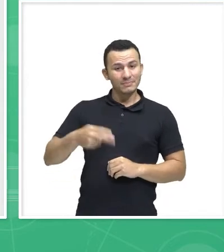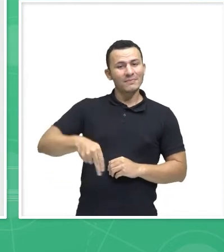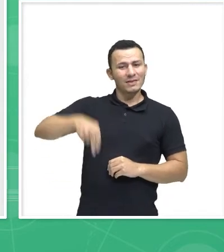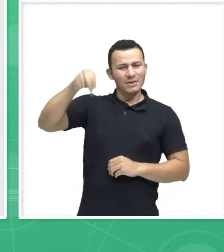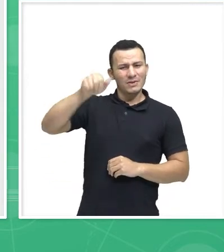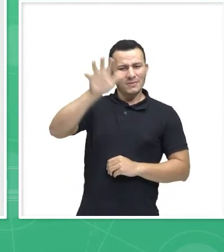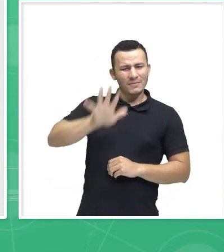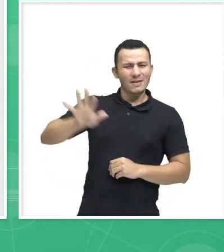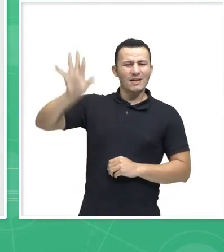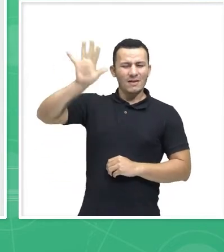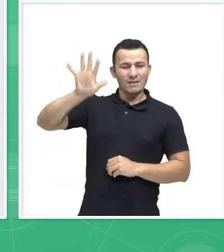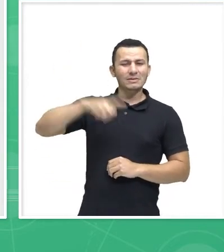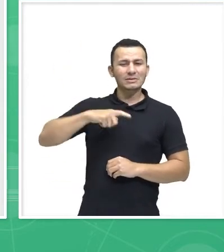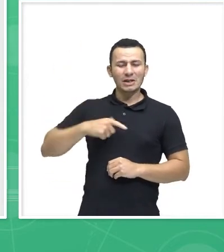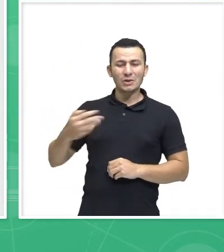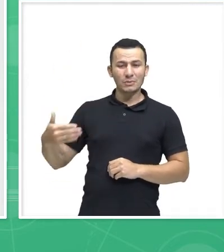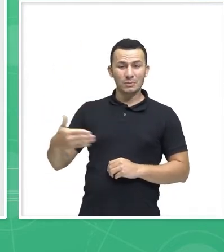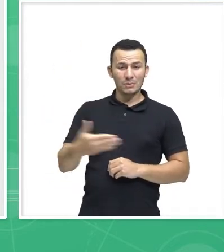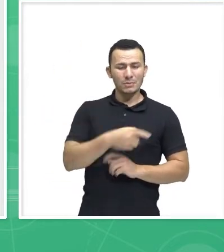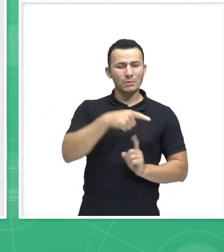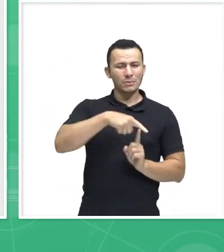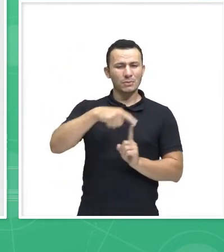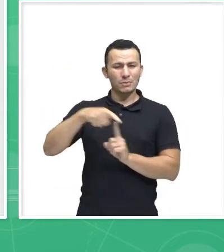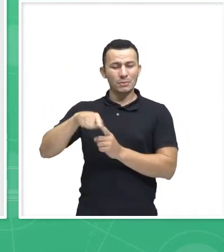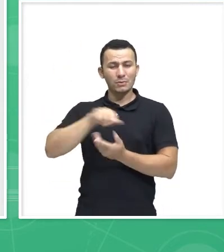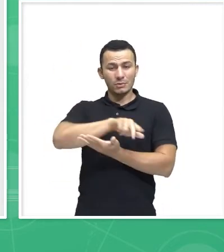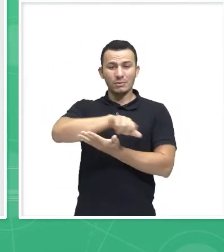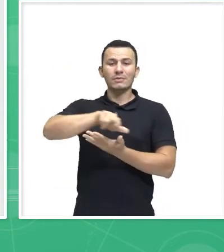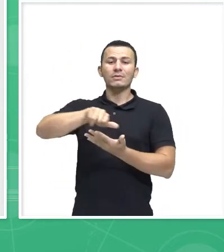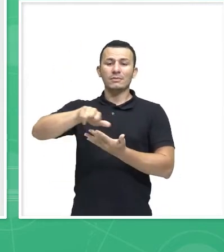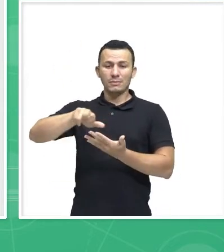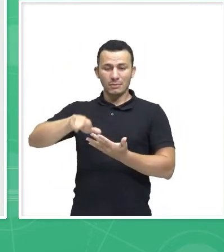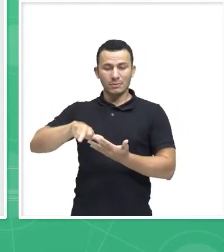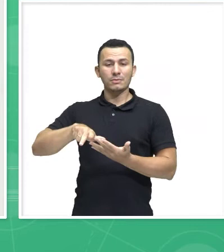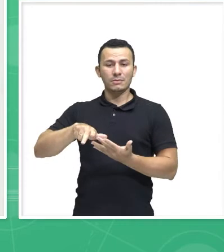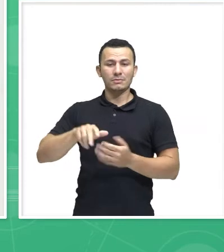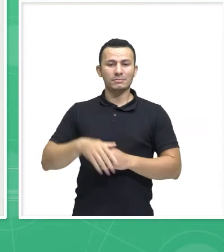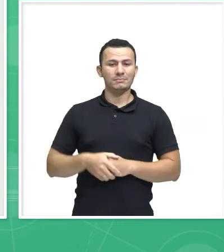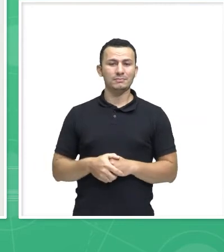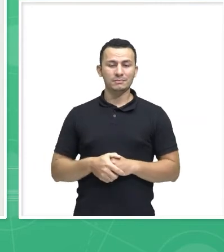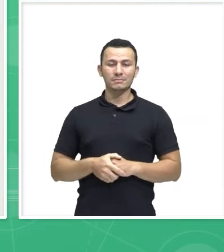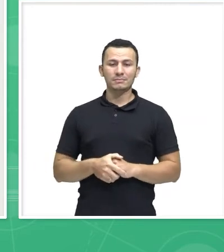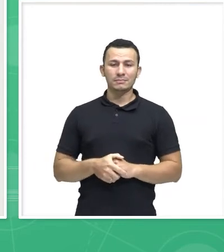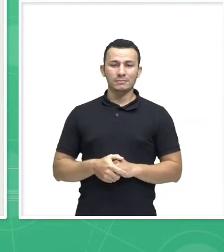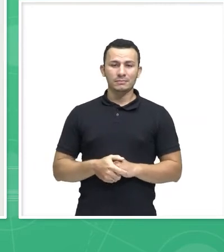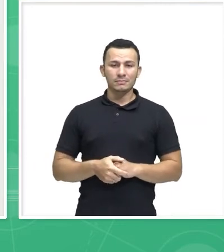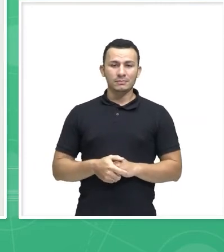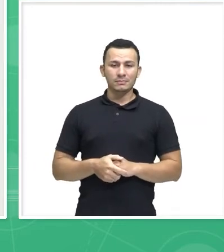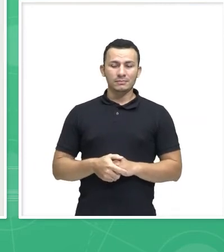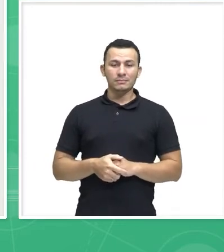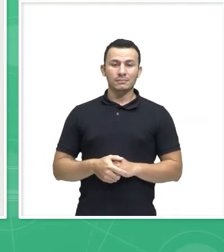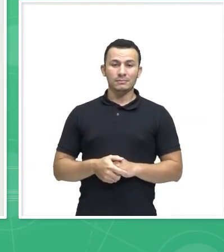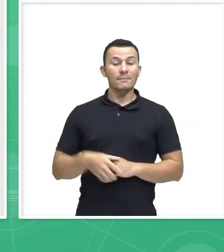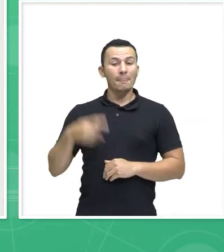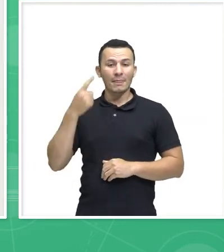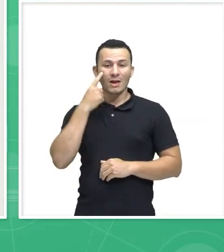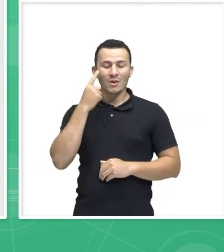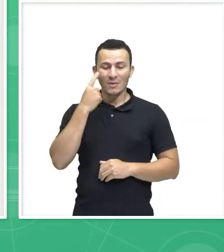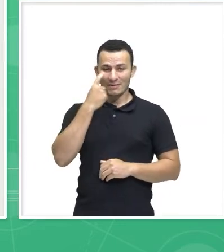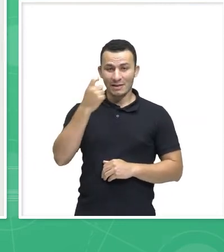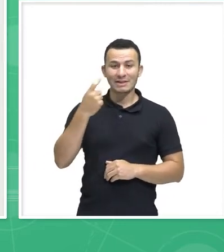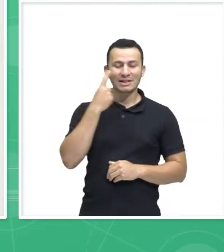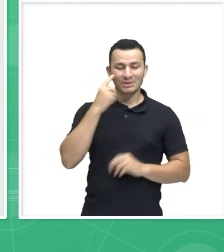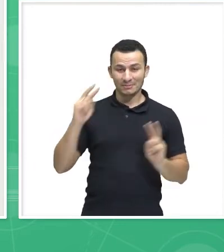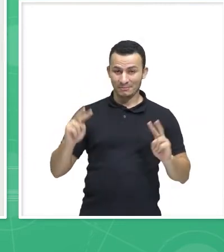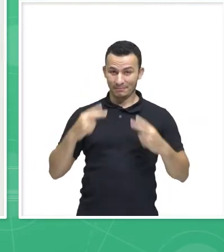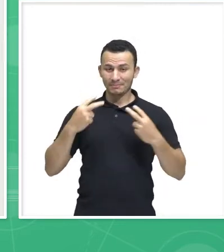aqui na nossa região a gente vai ter ali a gente vai ter ali uma grande diversidade como nós falamos e olha só olha só que interessante